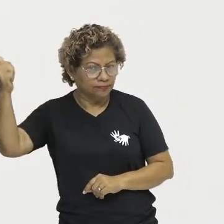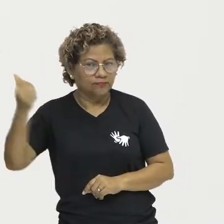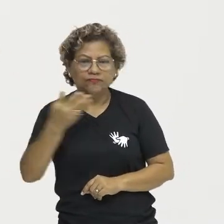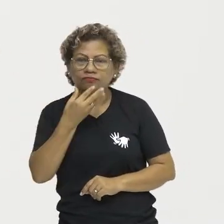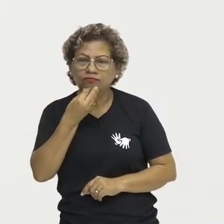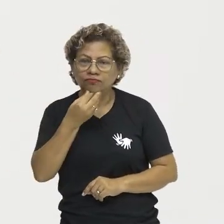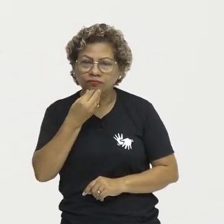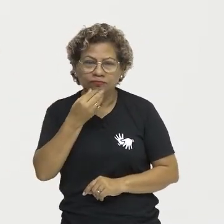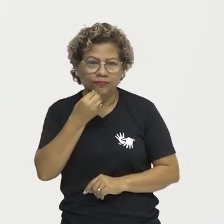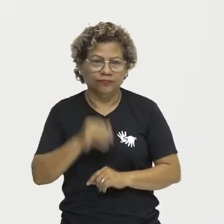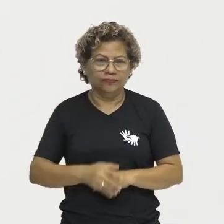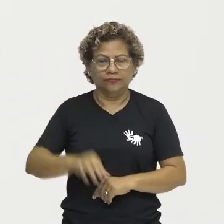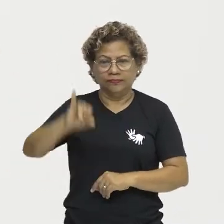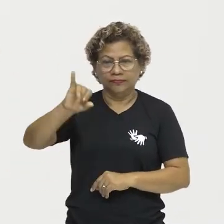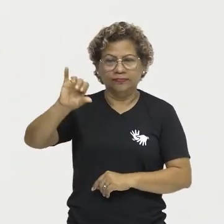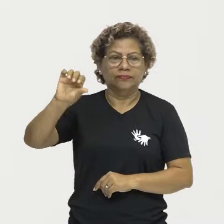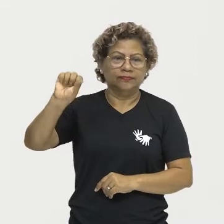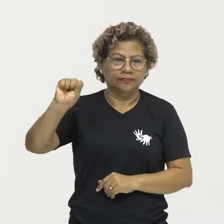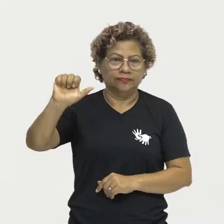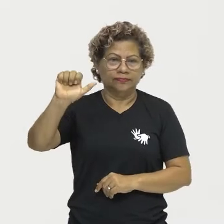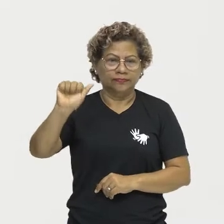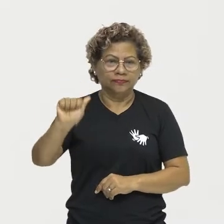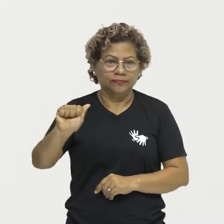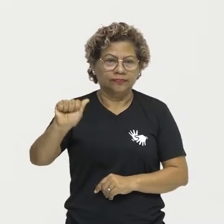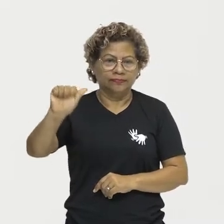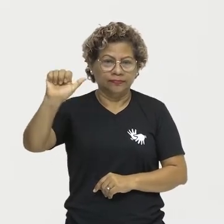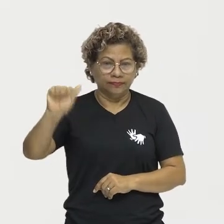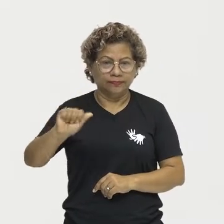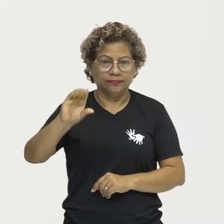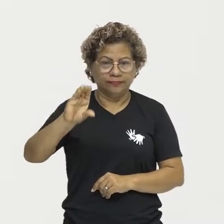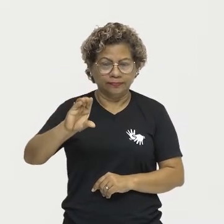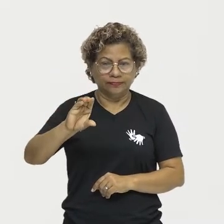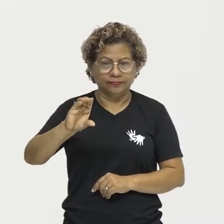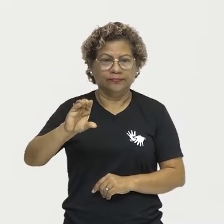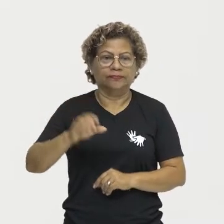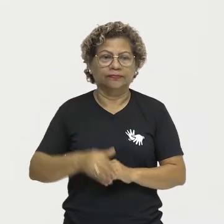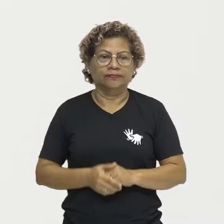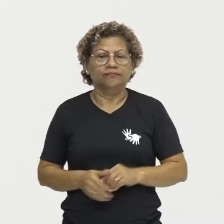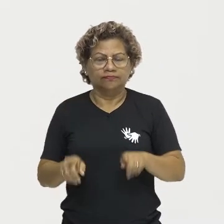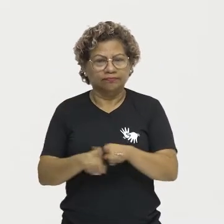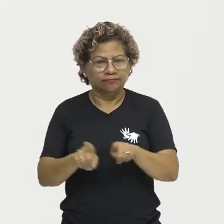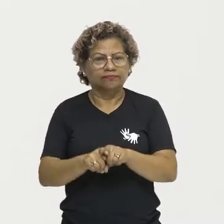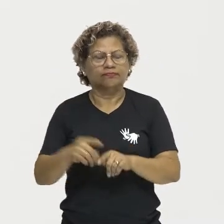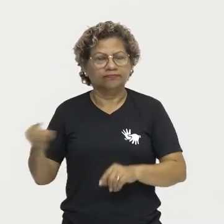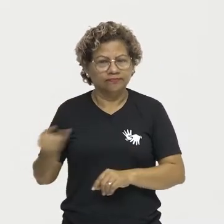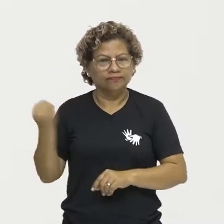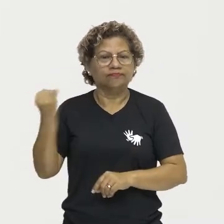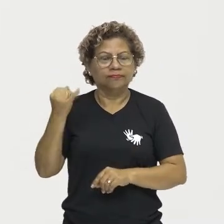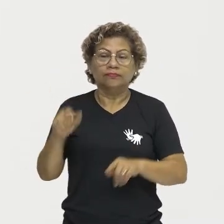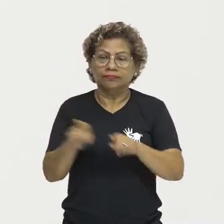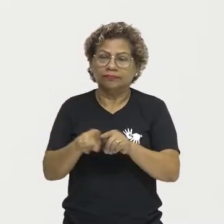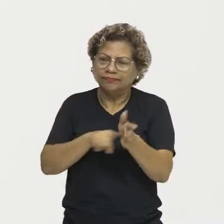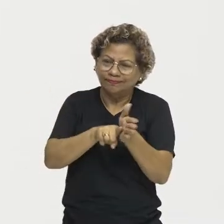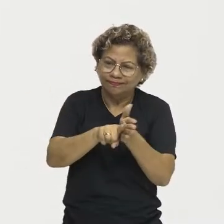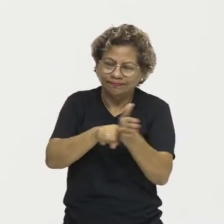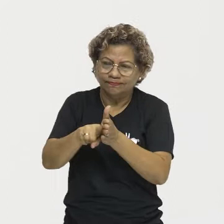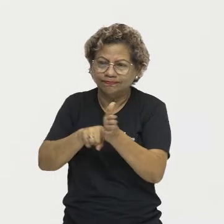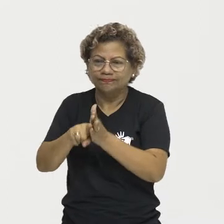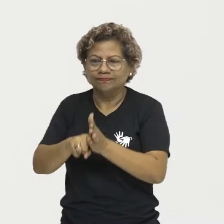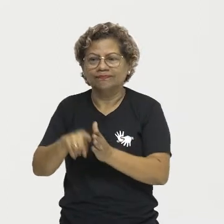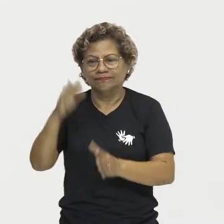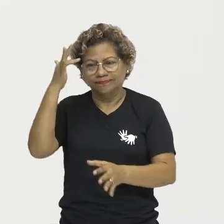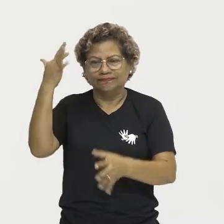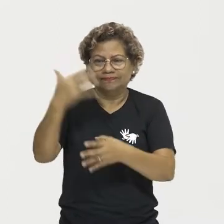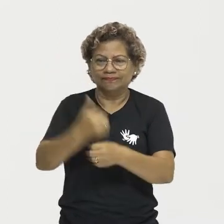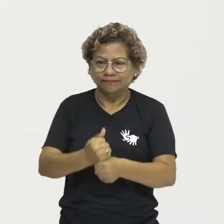Este é um dos mais importantes pensadores e cientistas físicos que viveram no